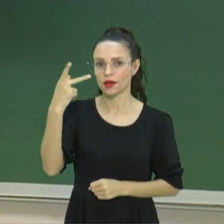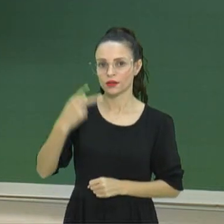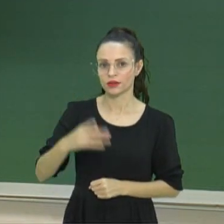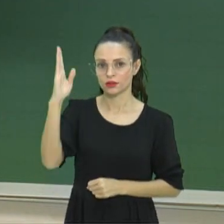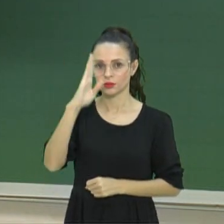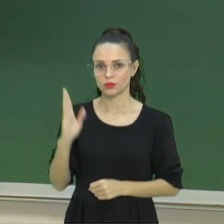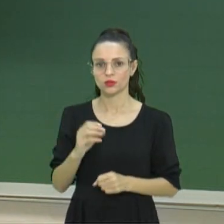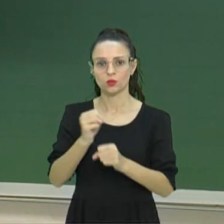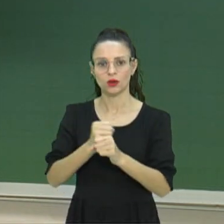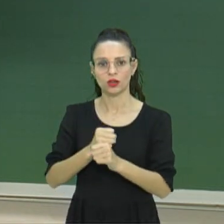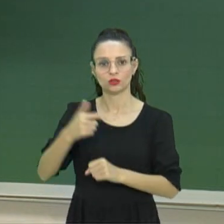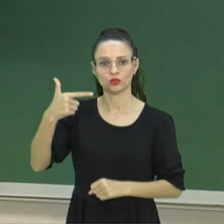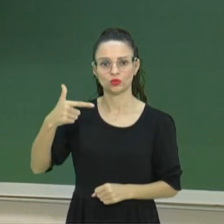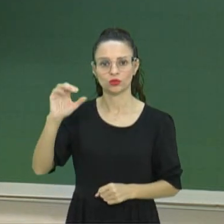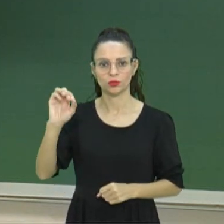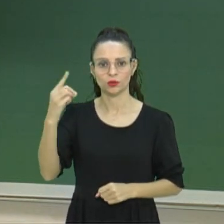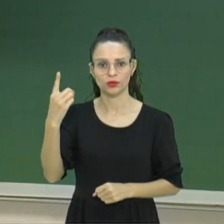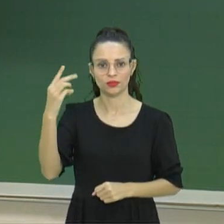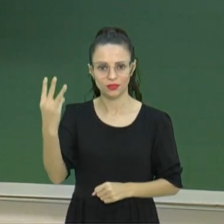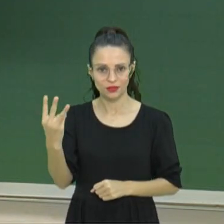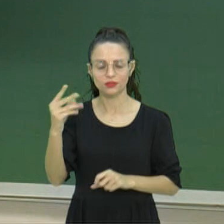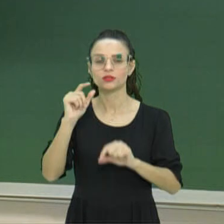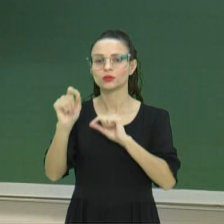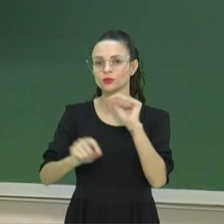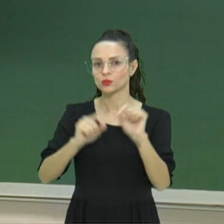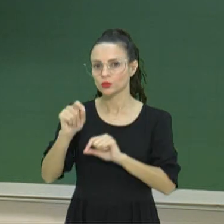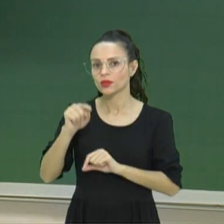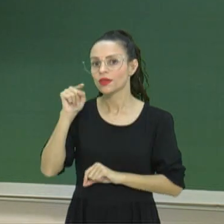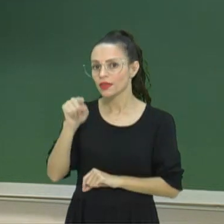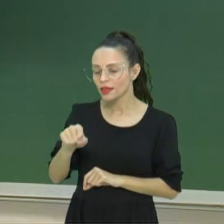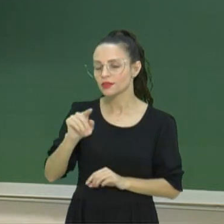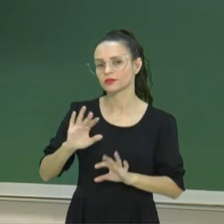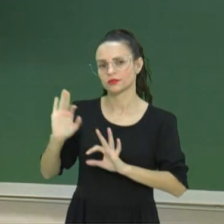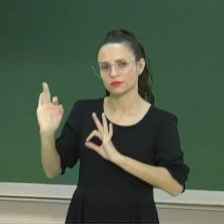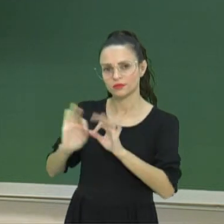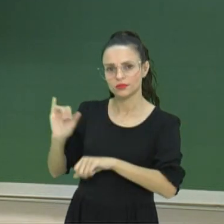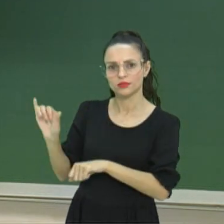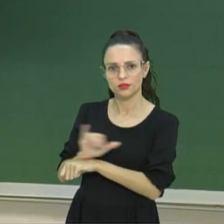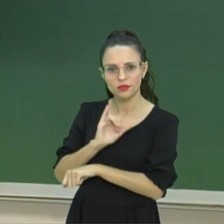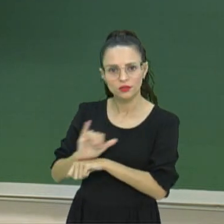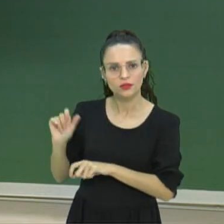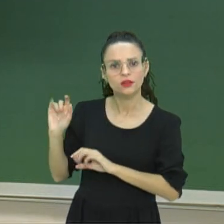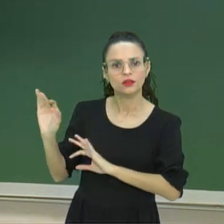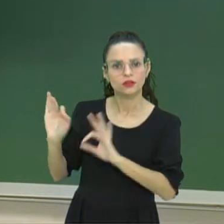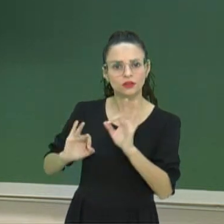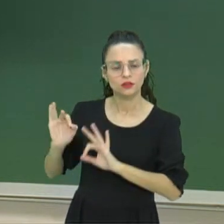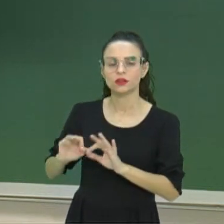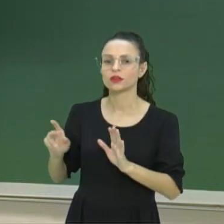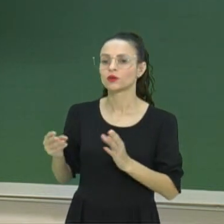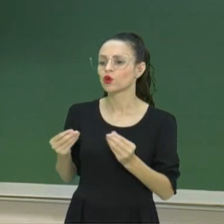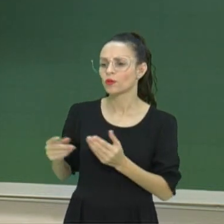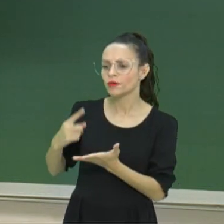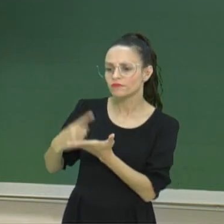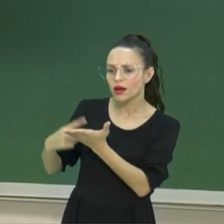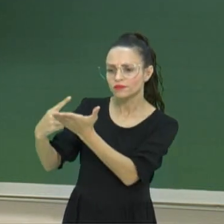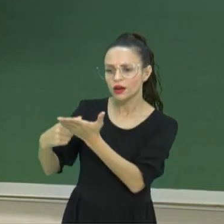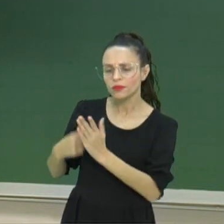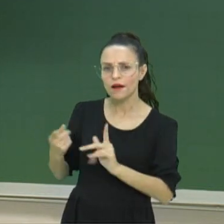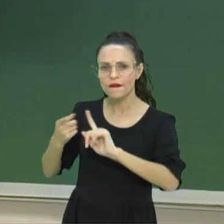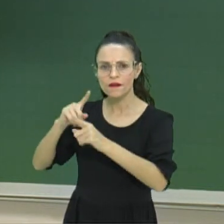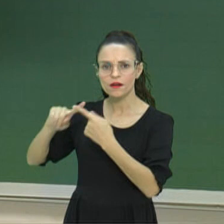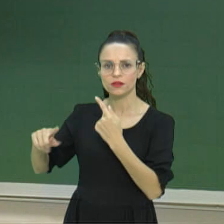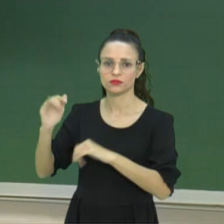em 2013 e que foram estes organizados pela internet. Então as